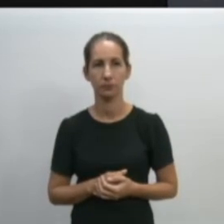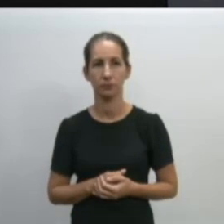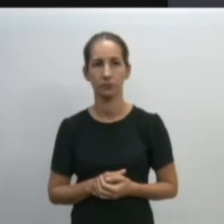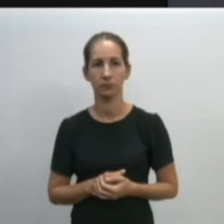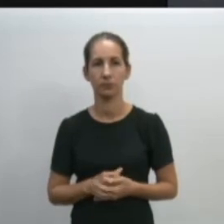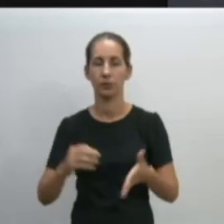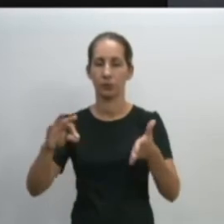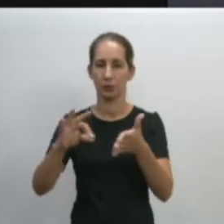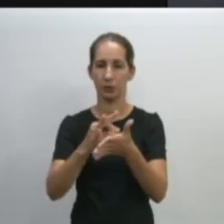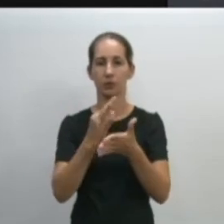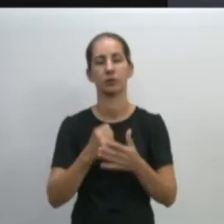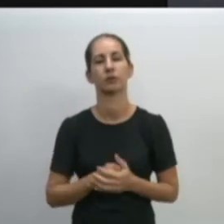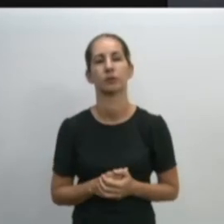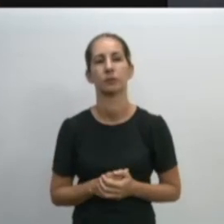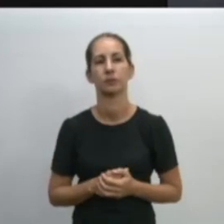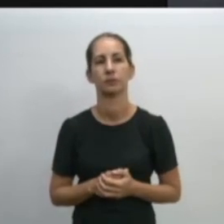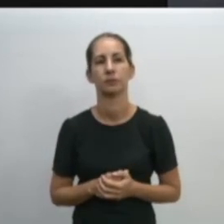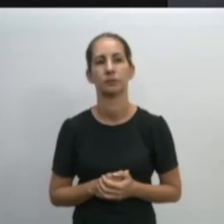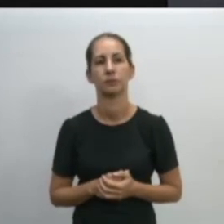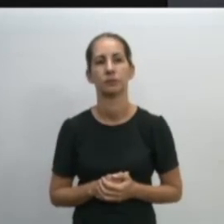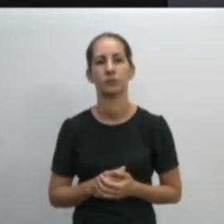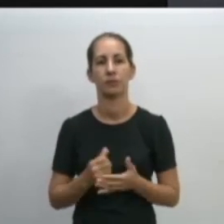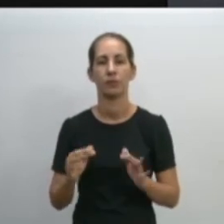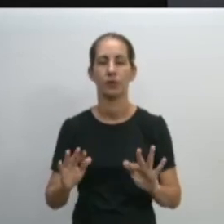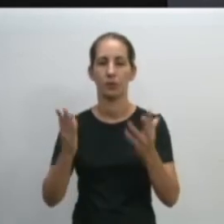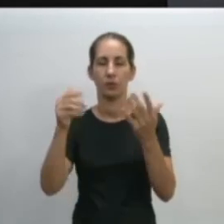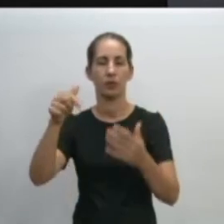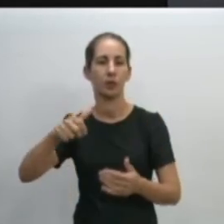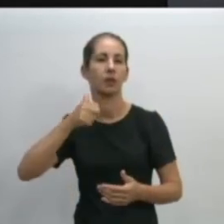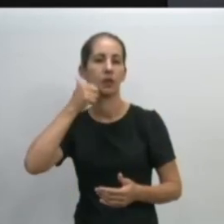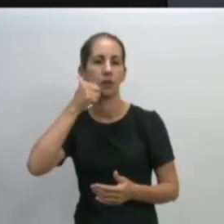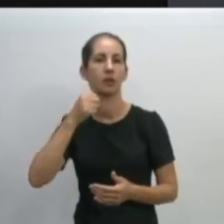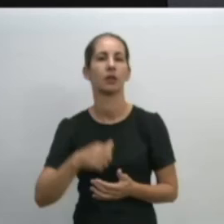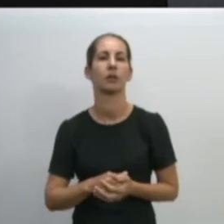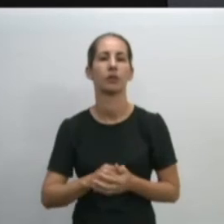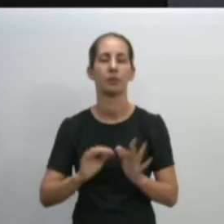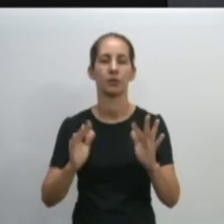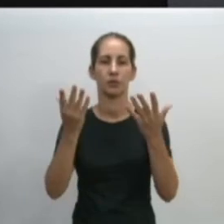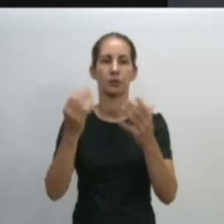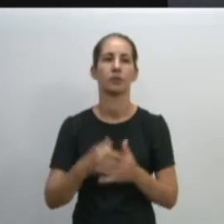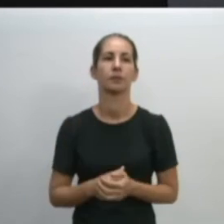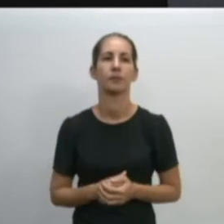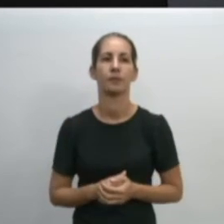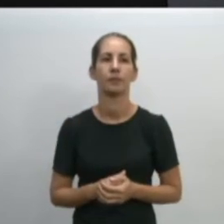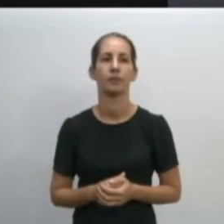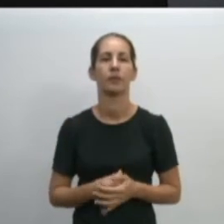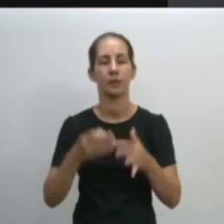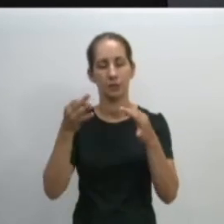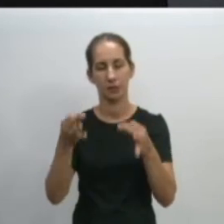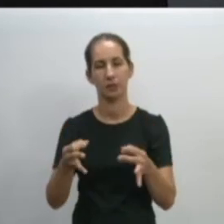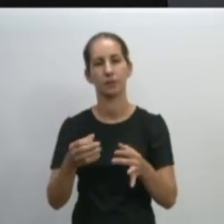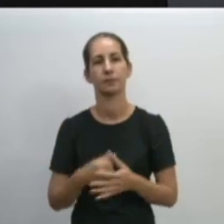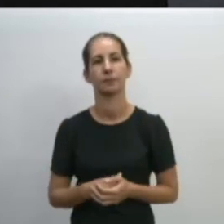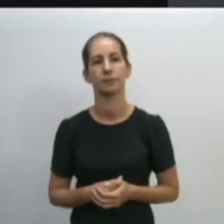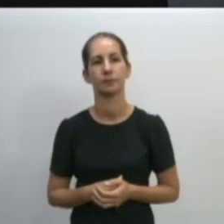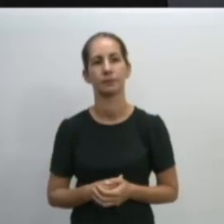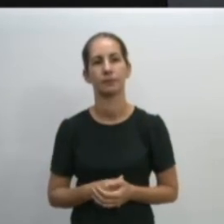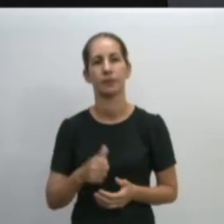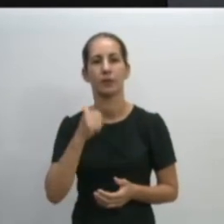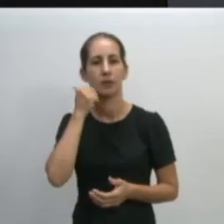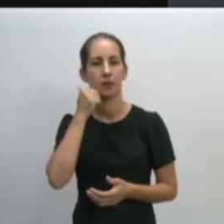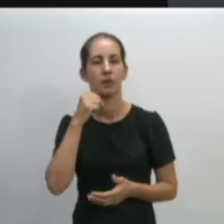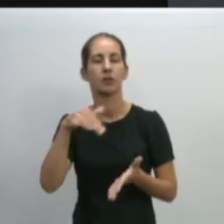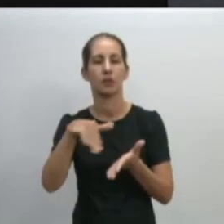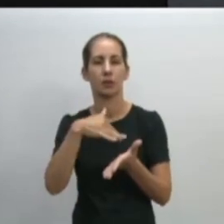eu subscrevo a essa honraria que Natal vai homenageá-lo. Por justiça, Natal teve